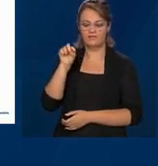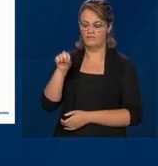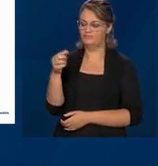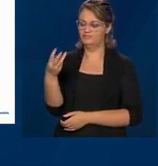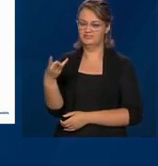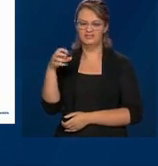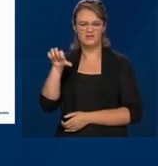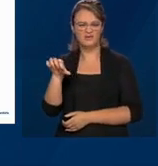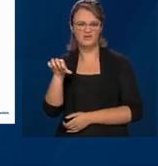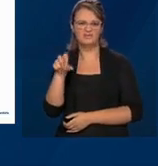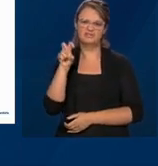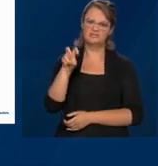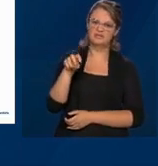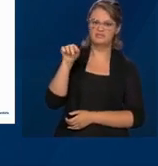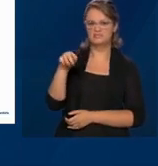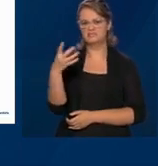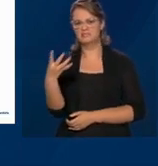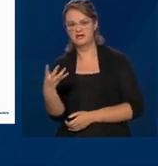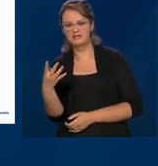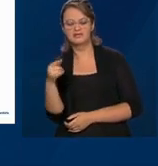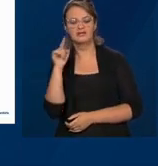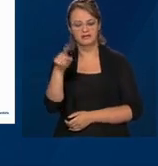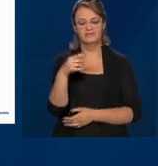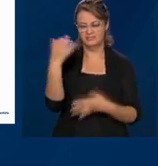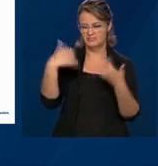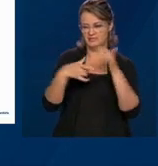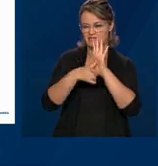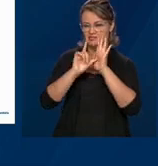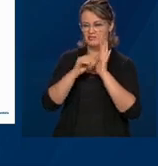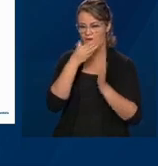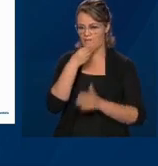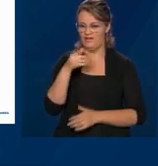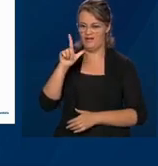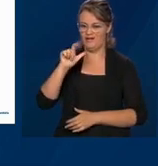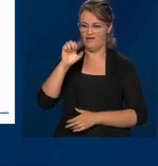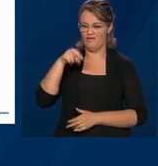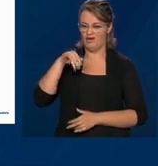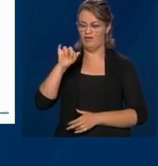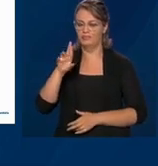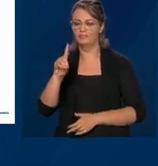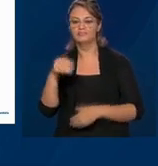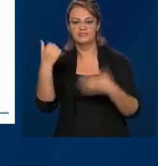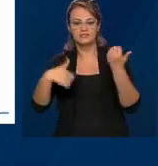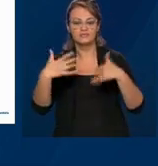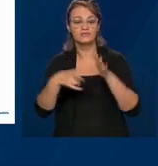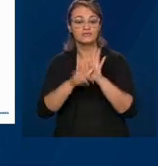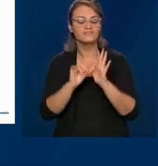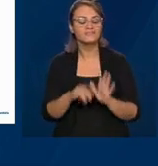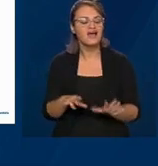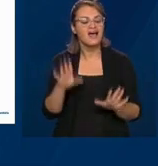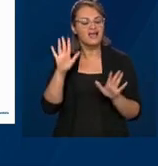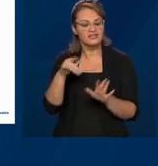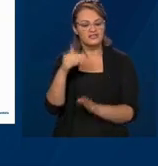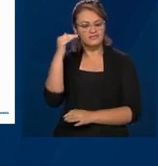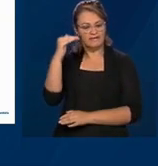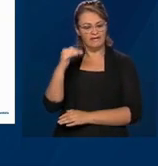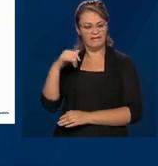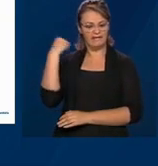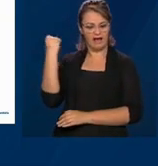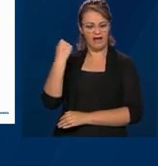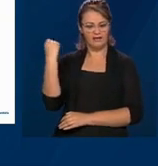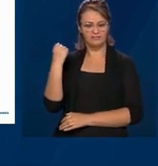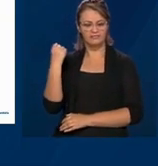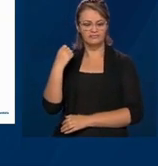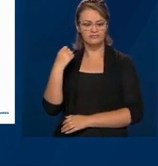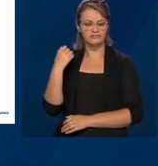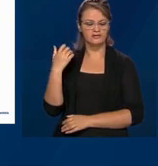50,39% ou 50,4%, como o Leonardo colocou. Agora, já o agrupamento por essas diferentes gravidades como um desfecho